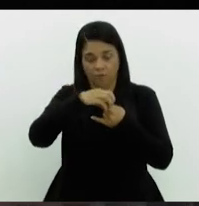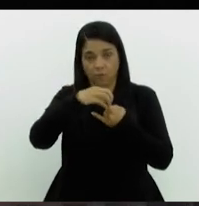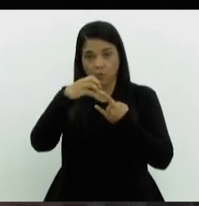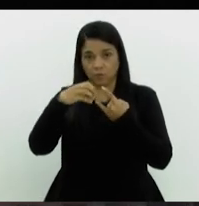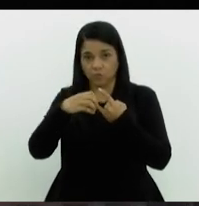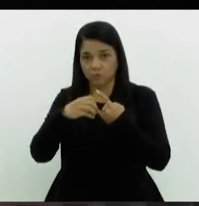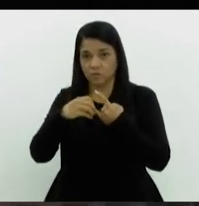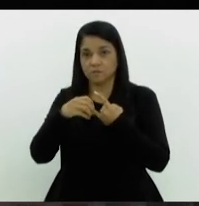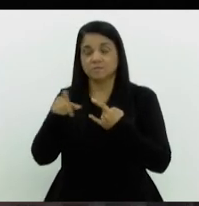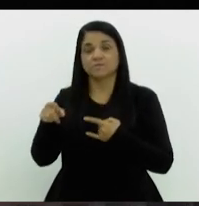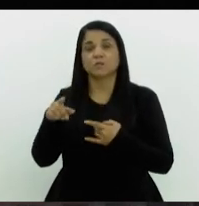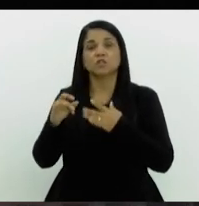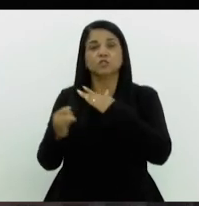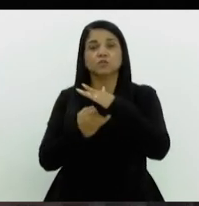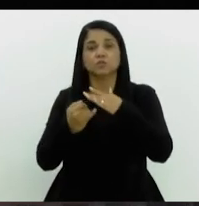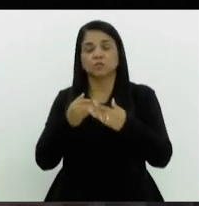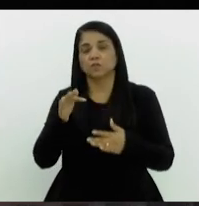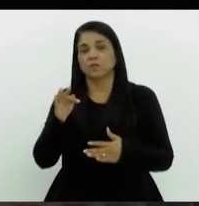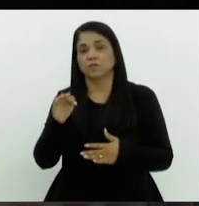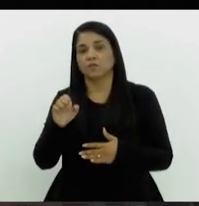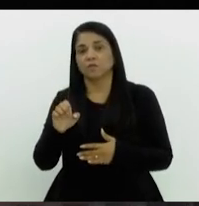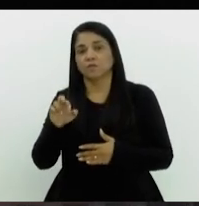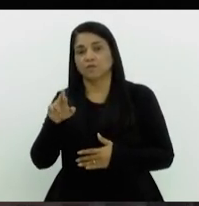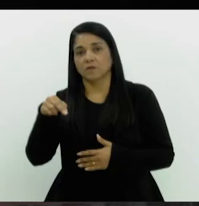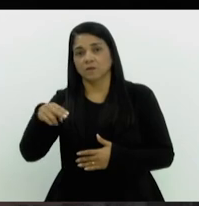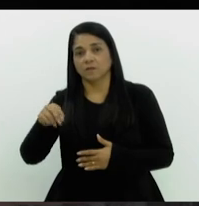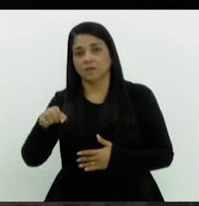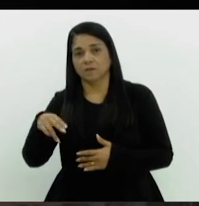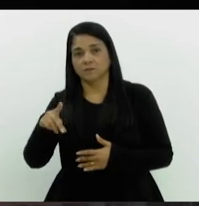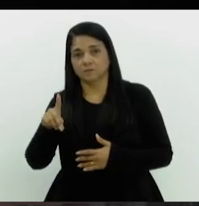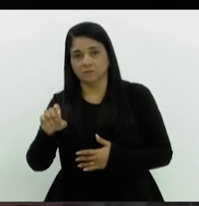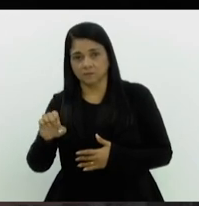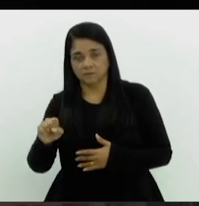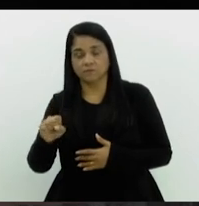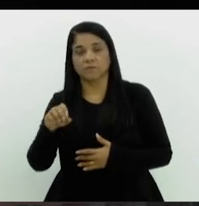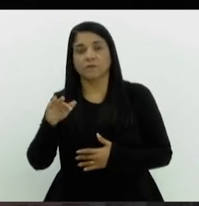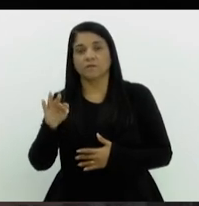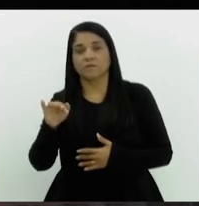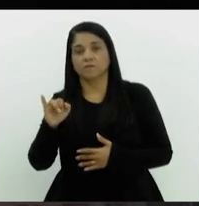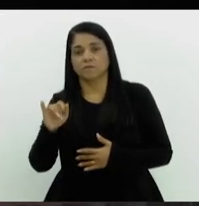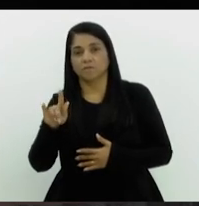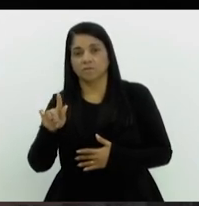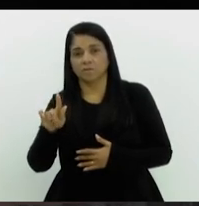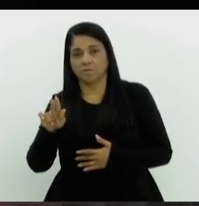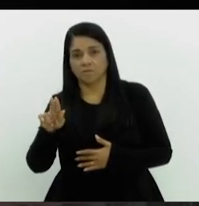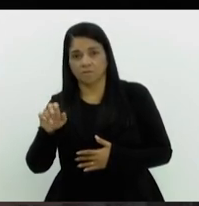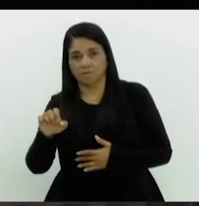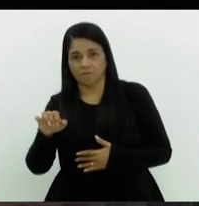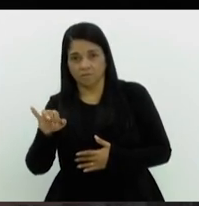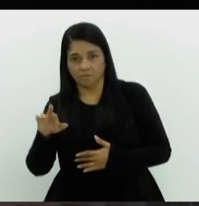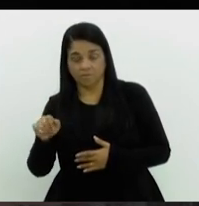muito sensibilizada sobre essa questão da doação de leite materno em nosso estado. A rede